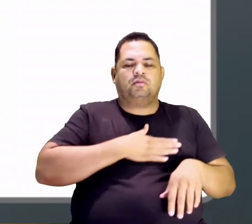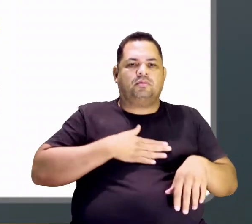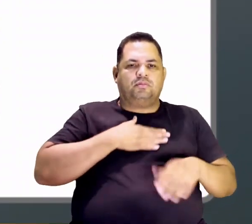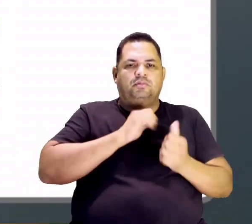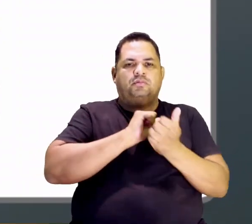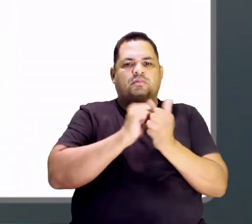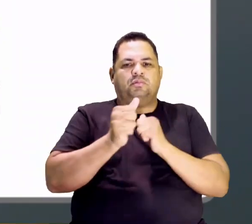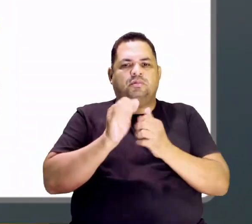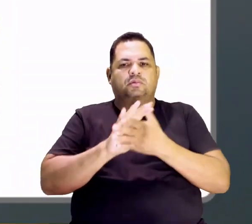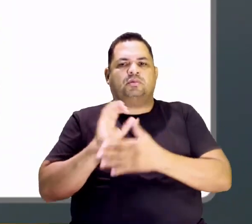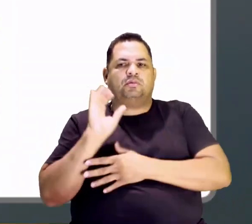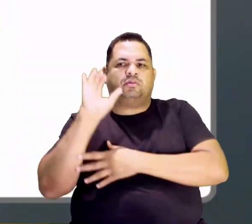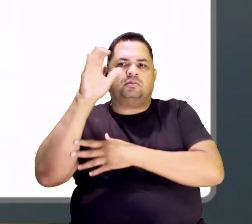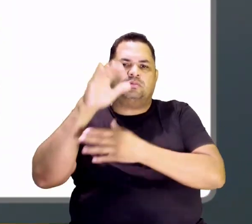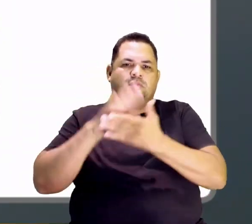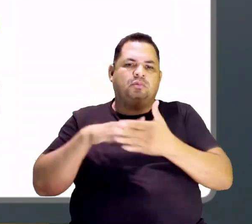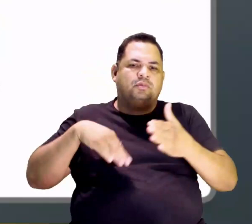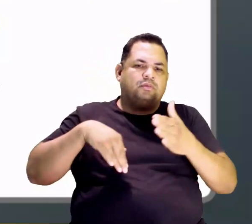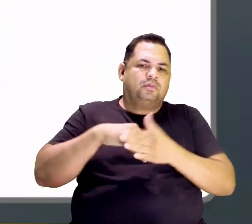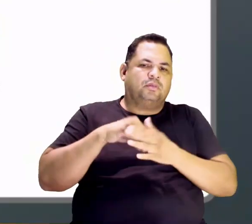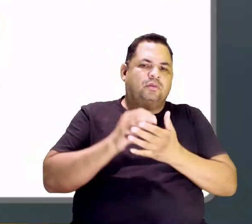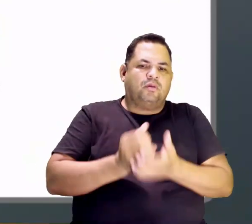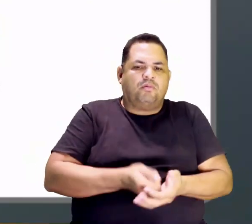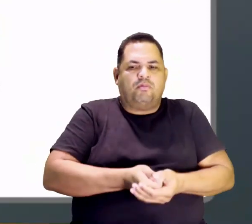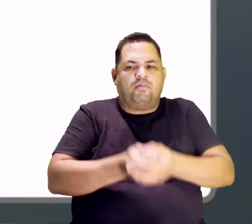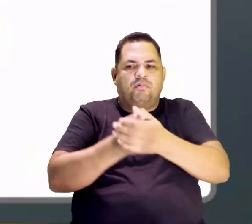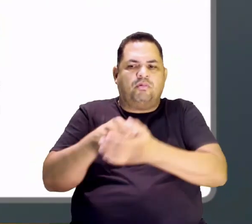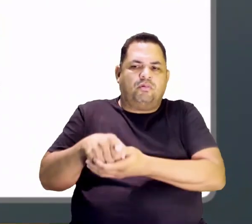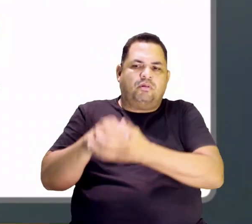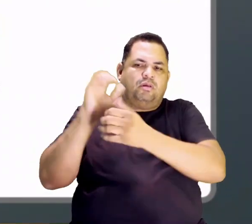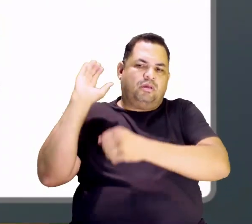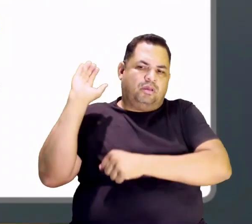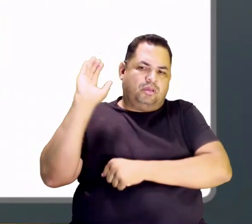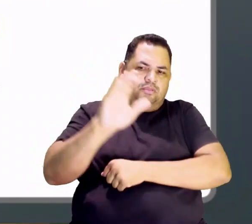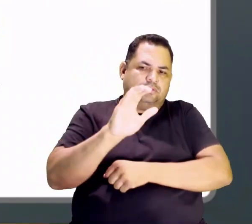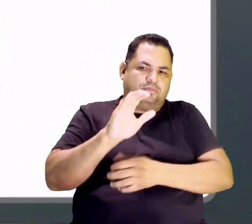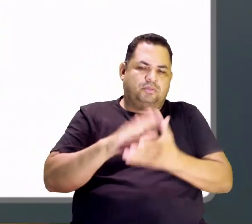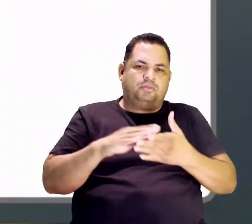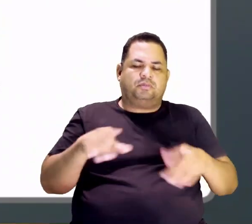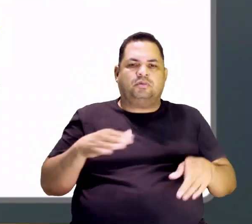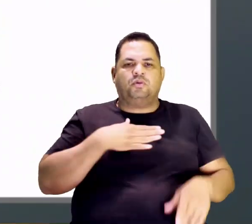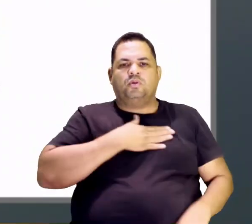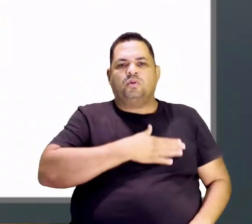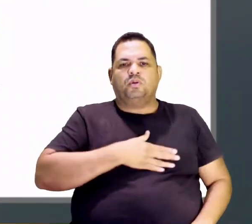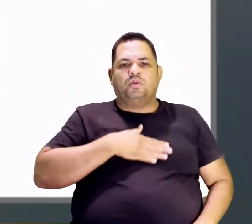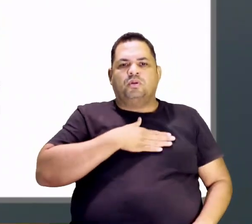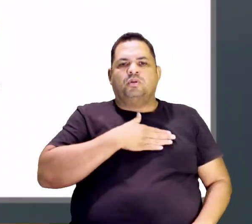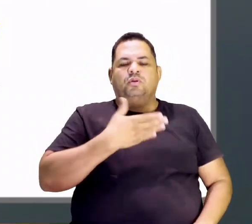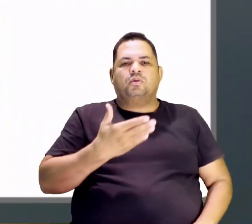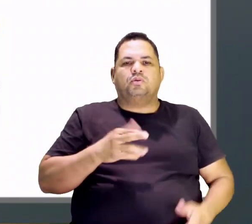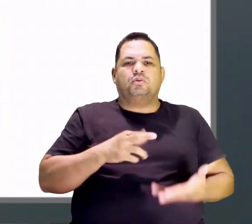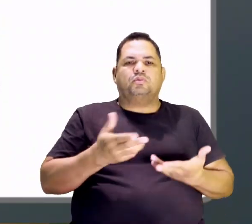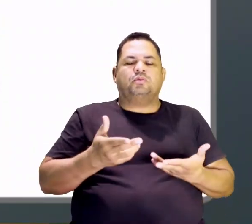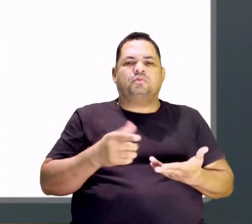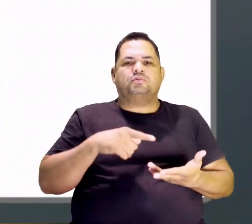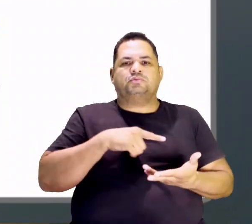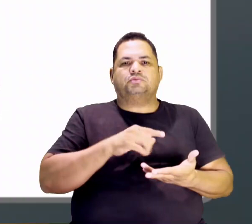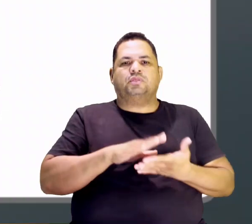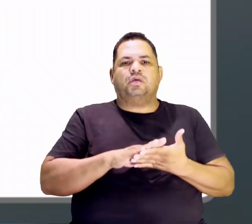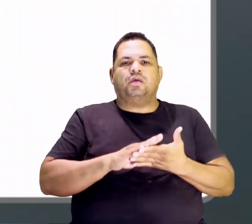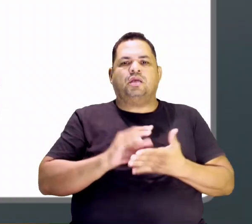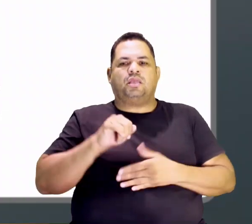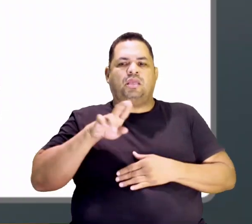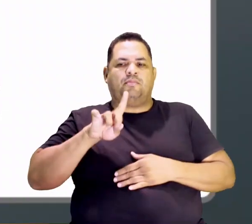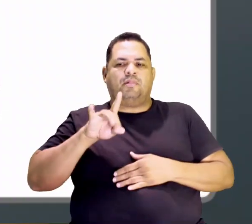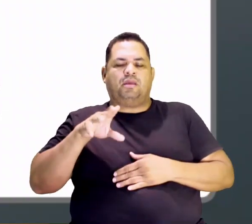jogar basquete, futsal, vôlei, handball, eu gosto de jogar queimada 2, 3 vezes por semana. Não,